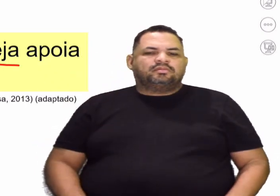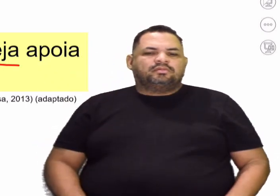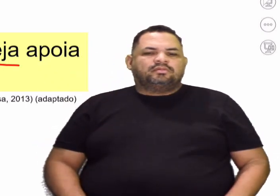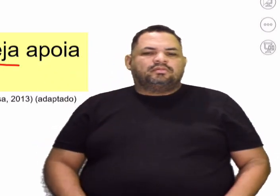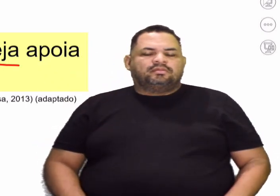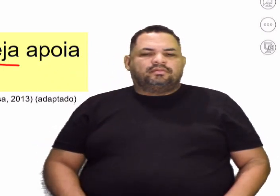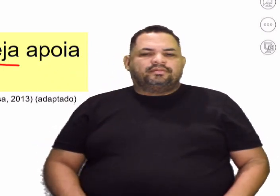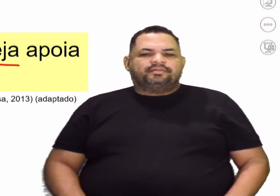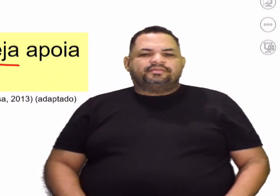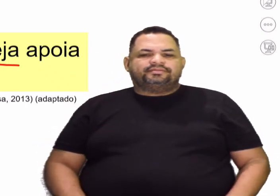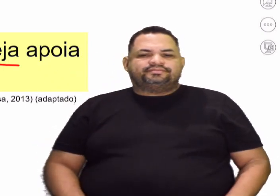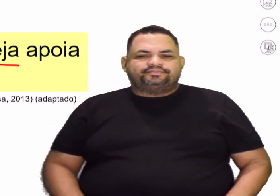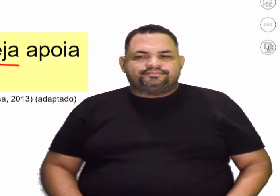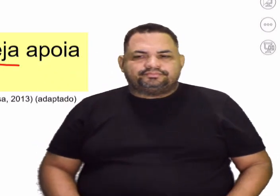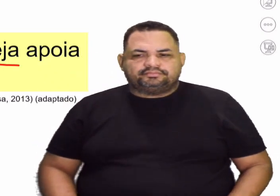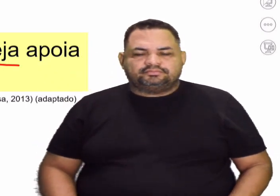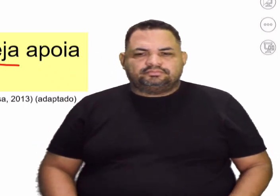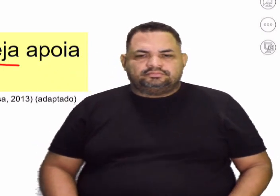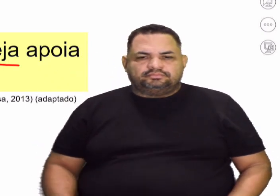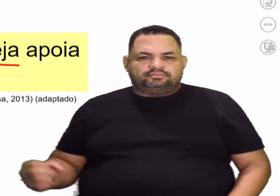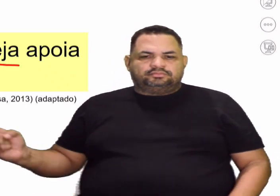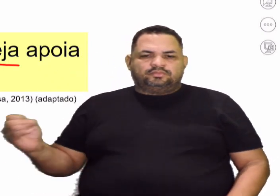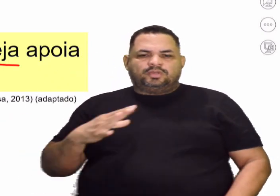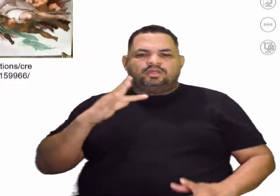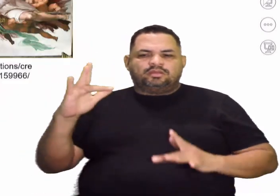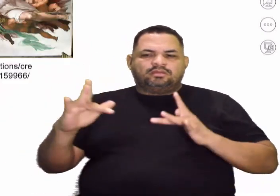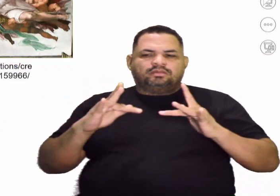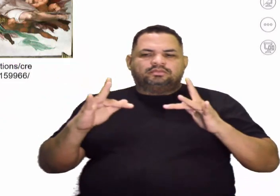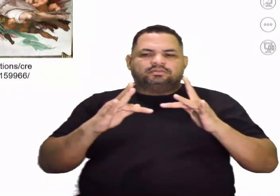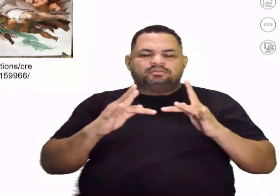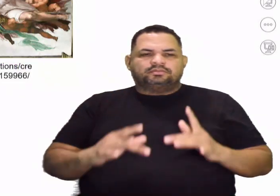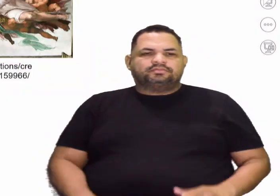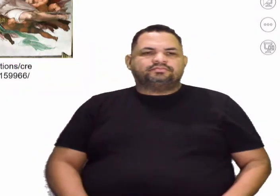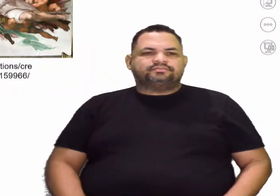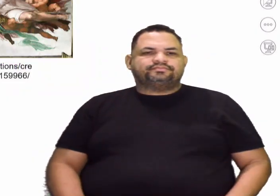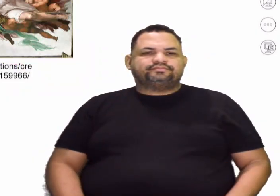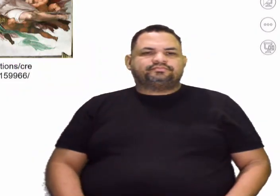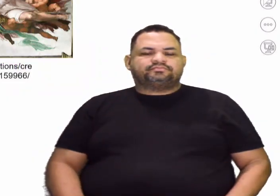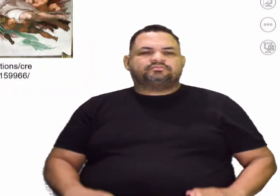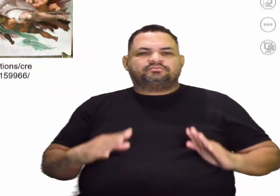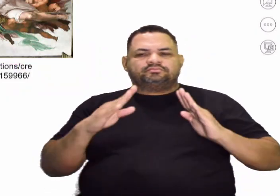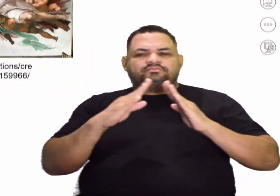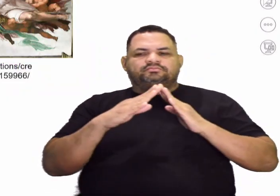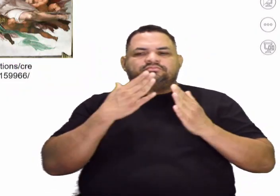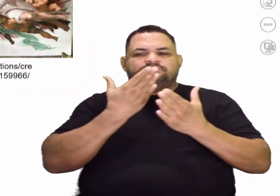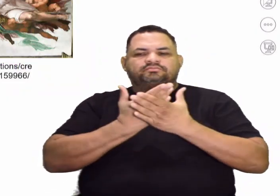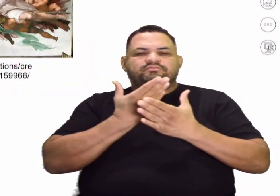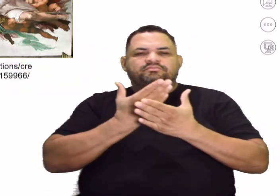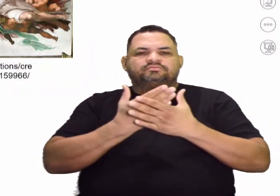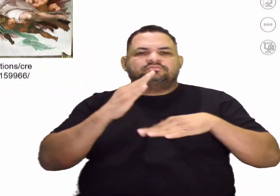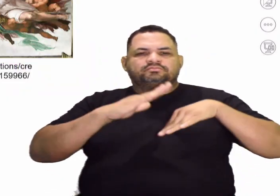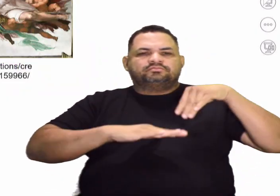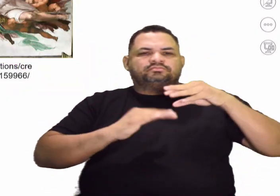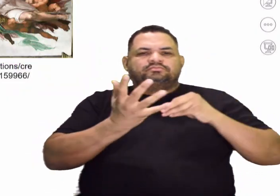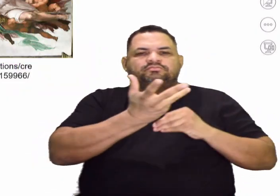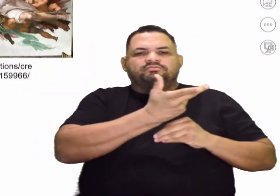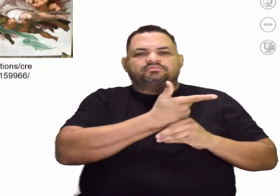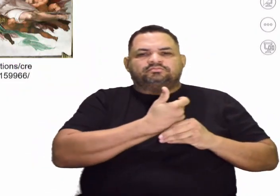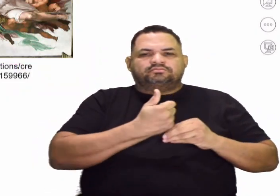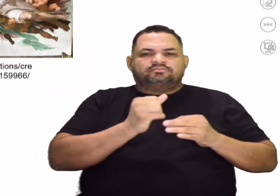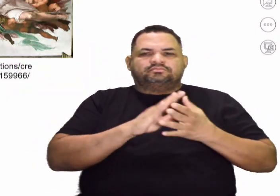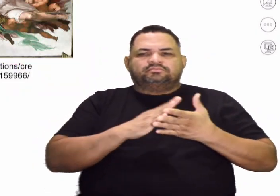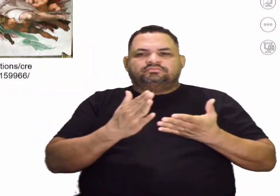para vocês, o neoclassicismo, certo? As escolas de artistas, né, que